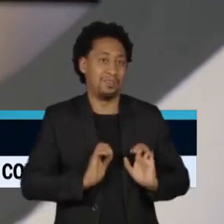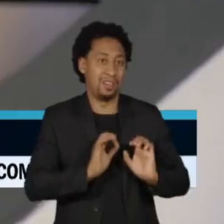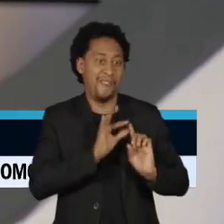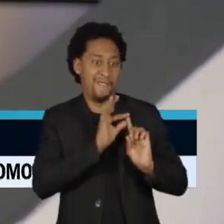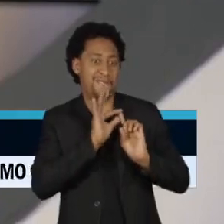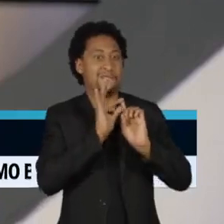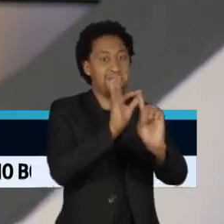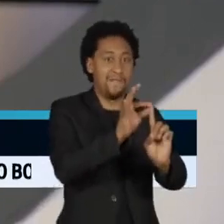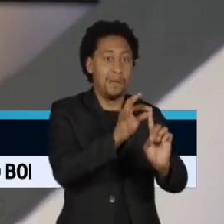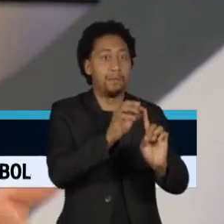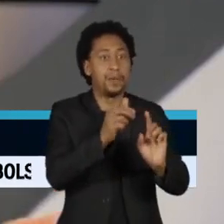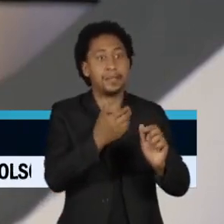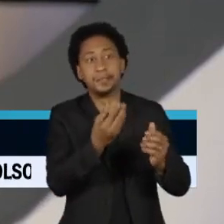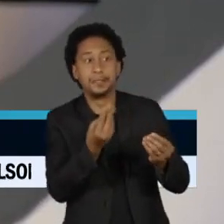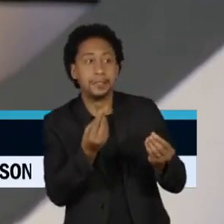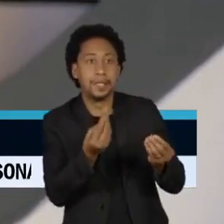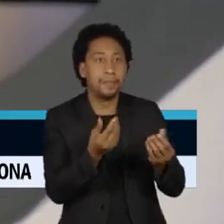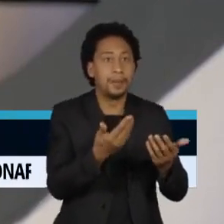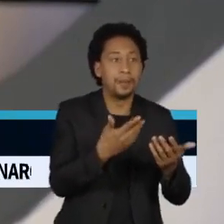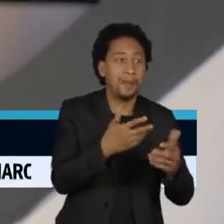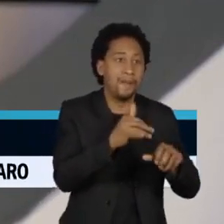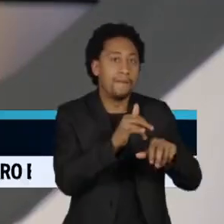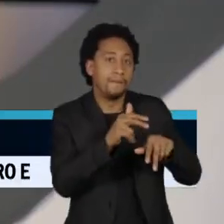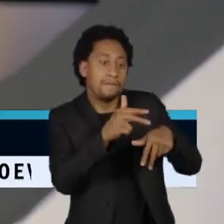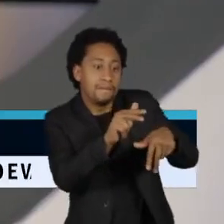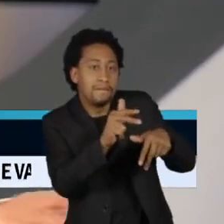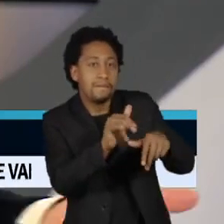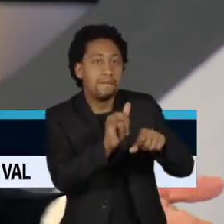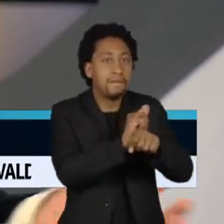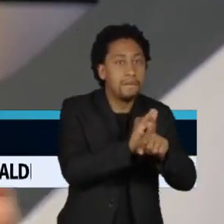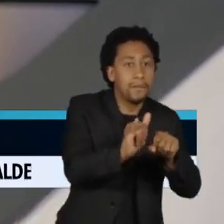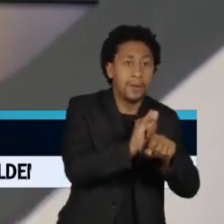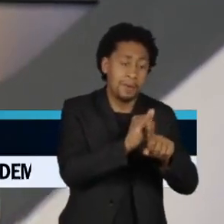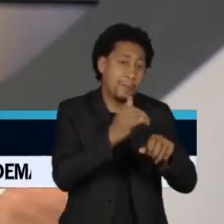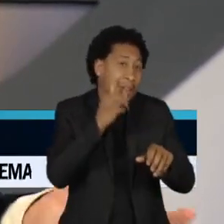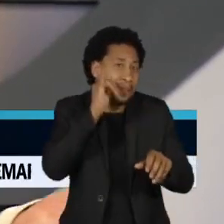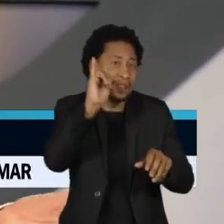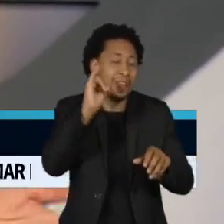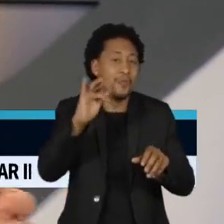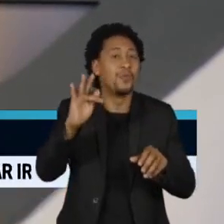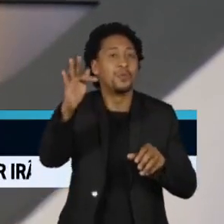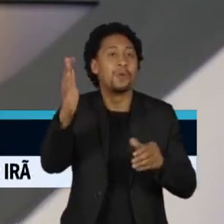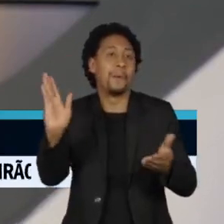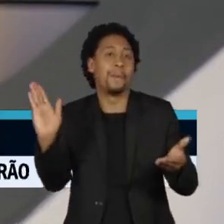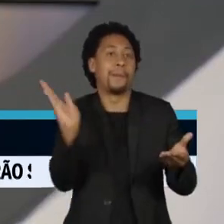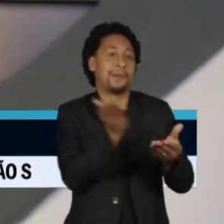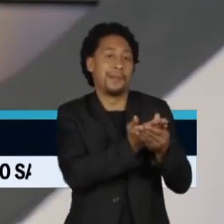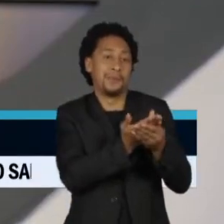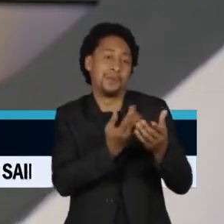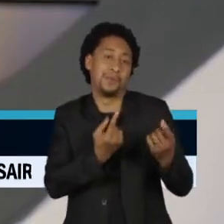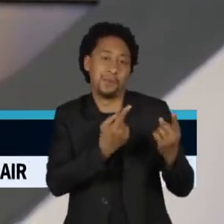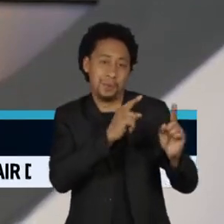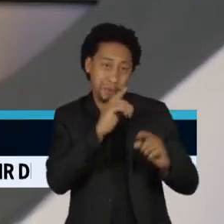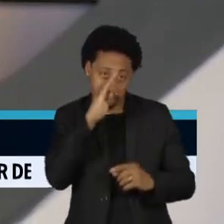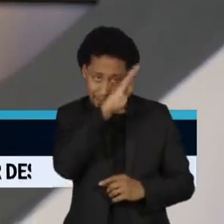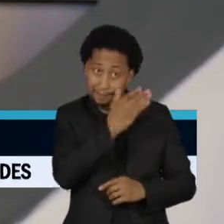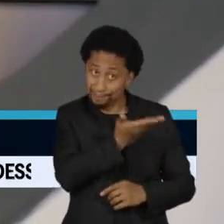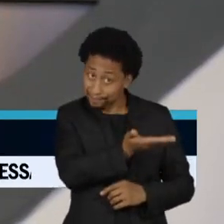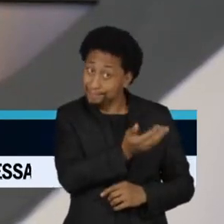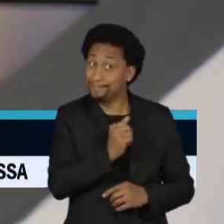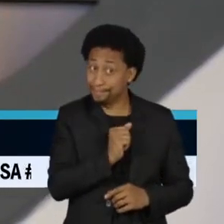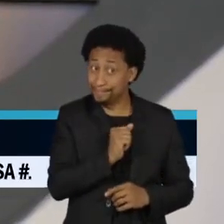a os eventuais processos que ele vai sofrer e que as condutas éticas do